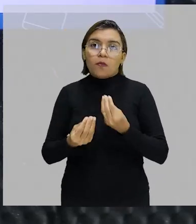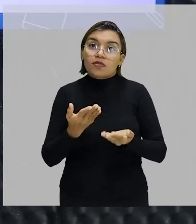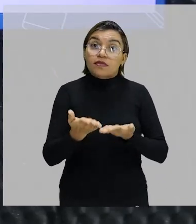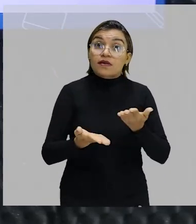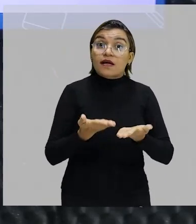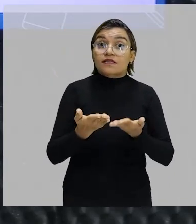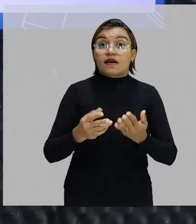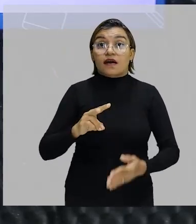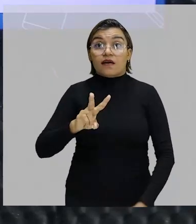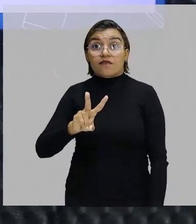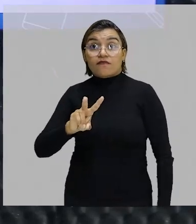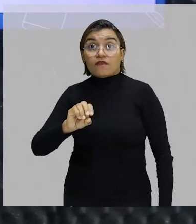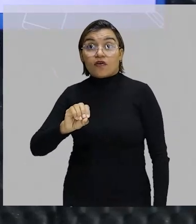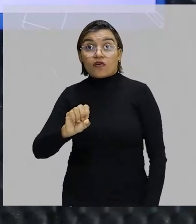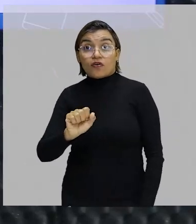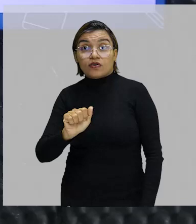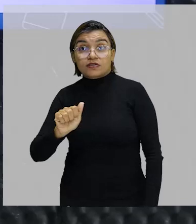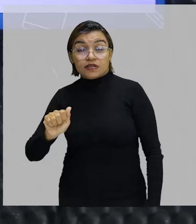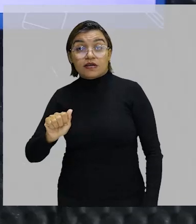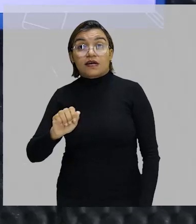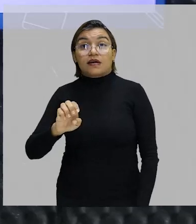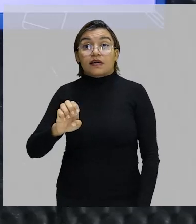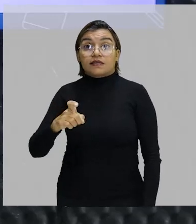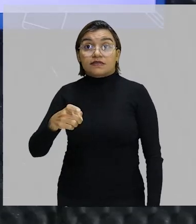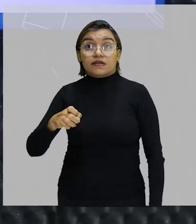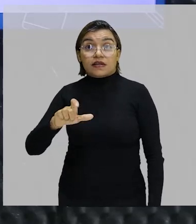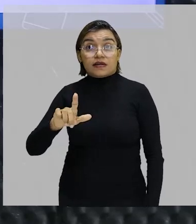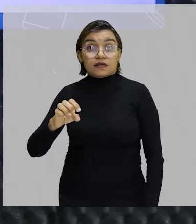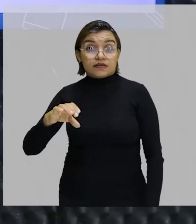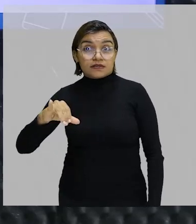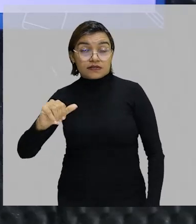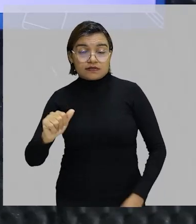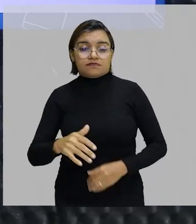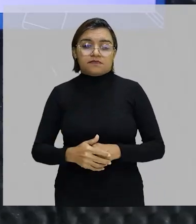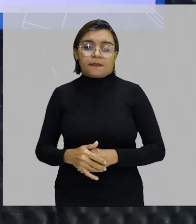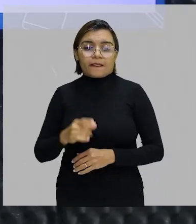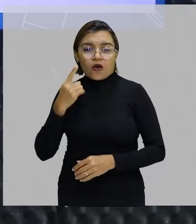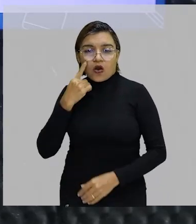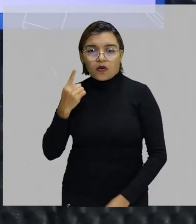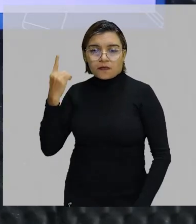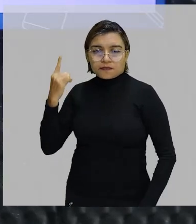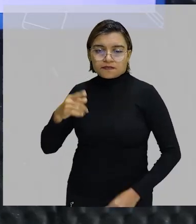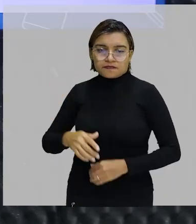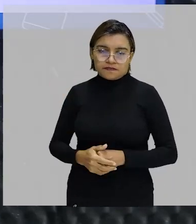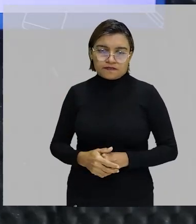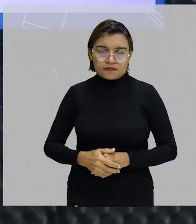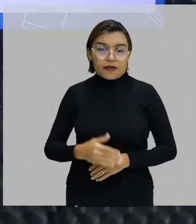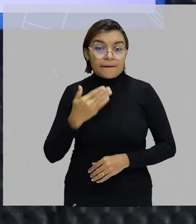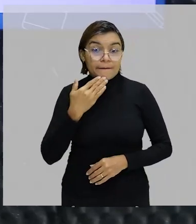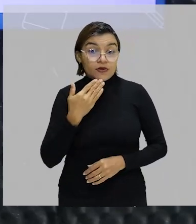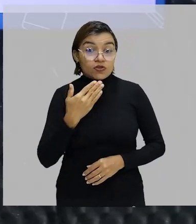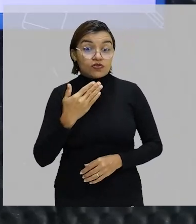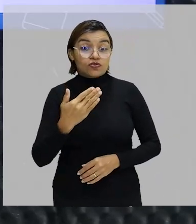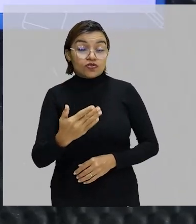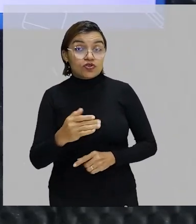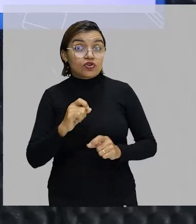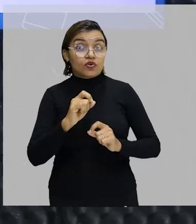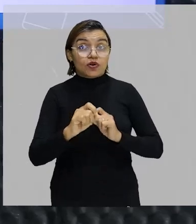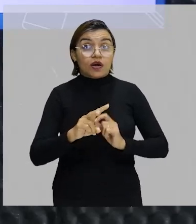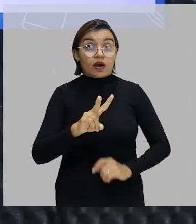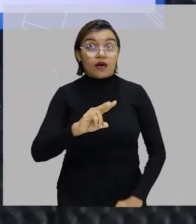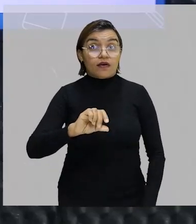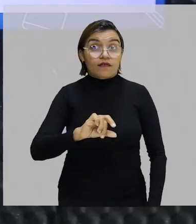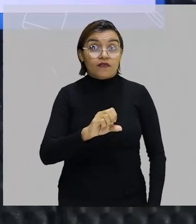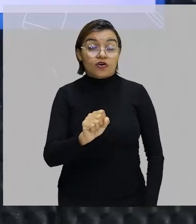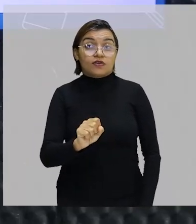Vossa Excelência. Tem que ter. Ó, parlamentar solicita a Vossa Excelência. Por quê? Porque o presidente da Câmara